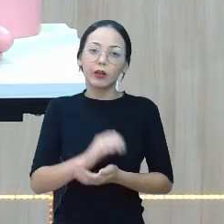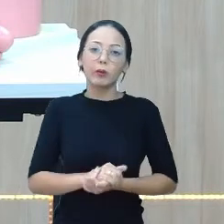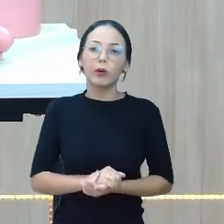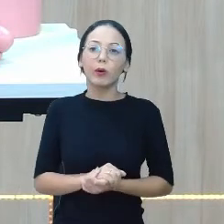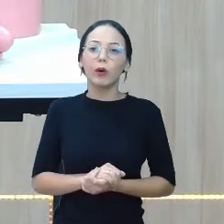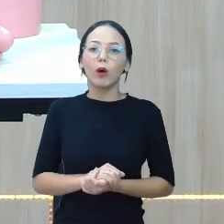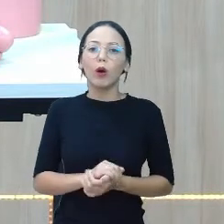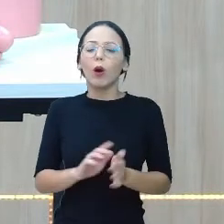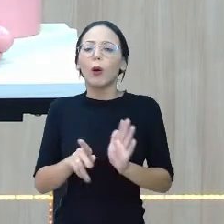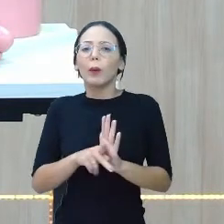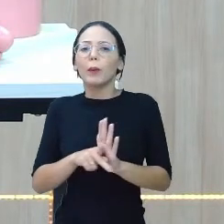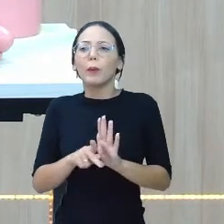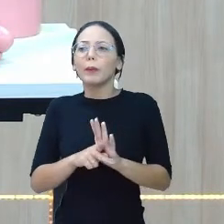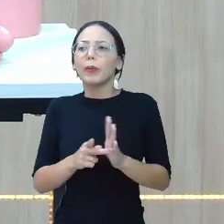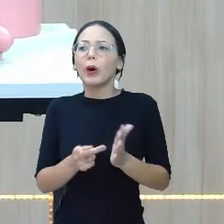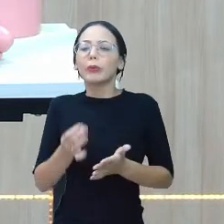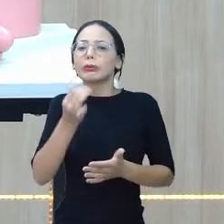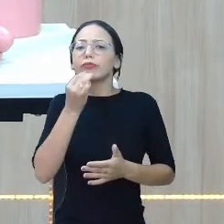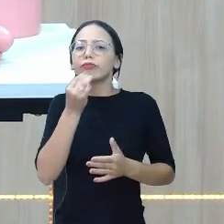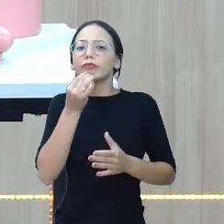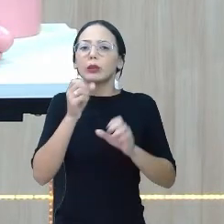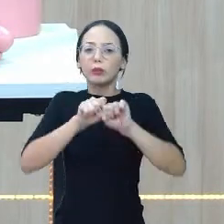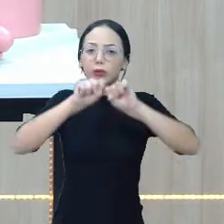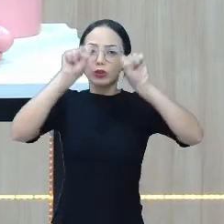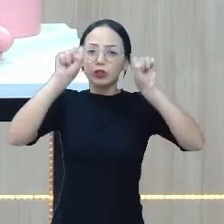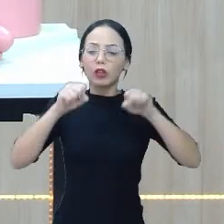apertar os órgãos digestivos, não